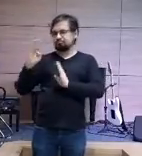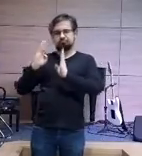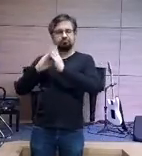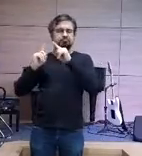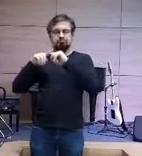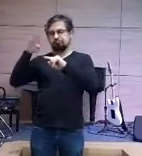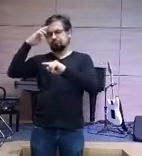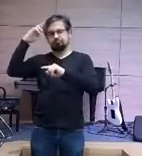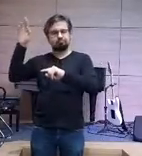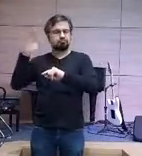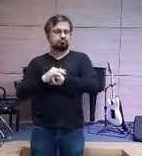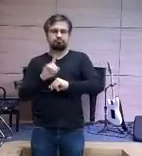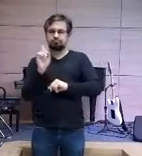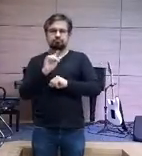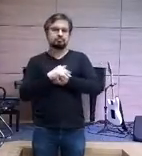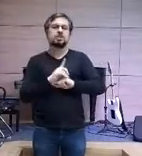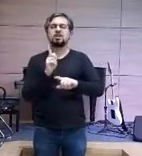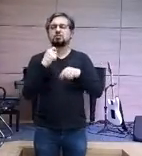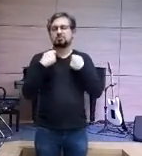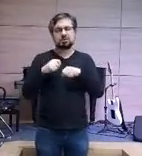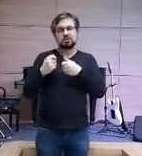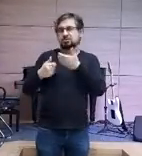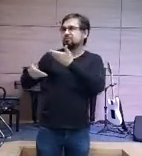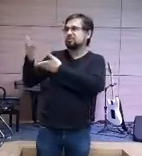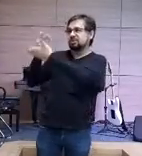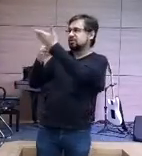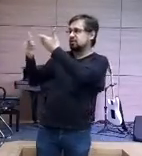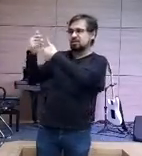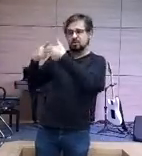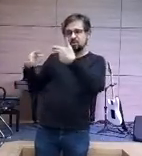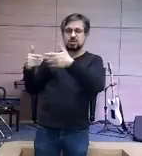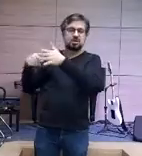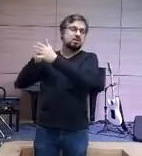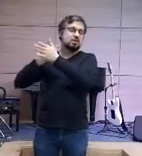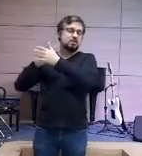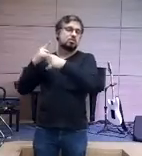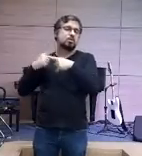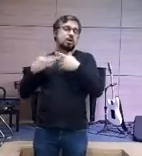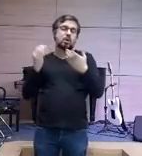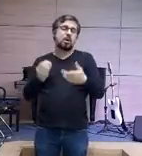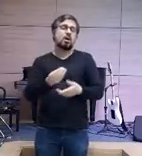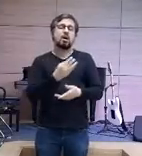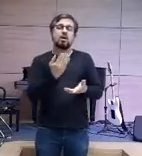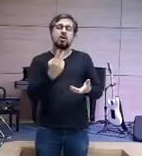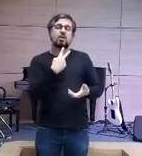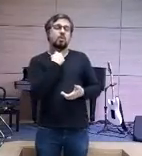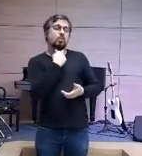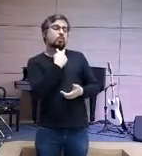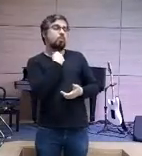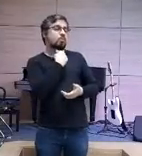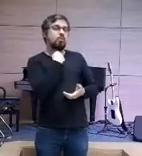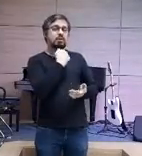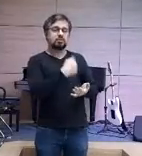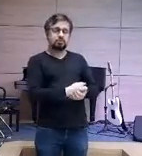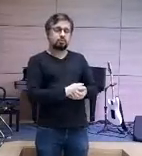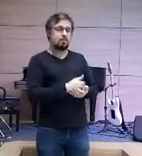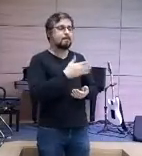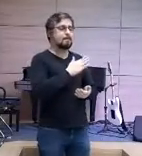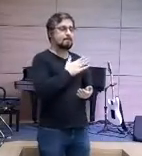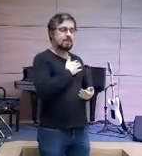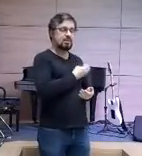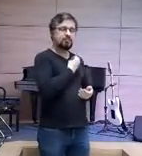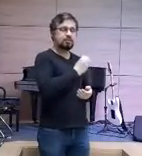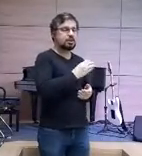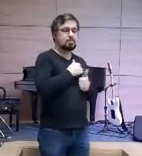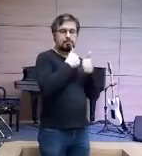casa do senhor eu não vou me dedicar o ministério que eu me dedicava porque eu sou eu estou tão ocupado e agora como a minha vida